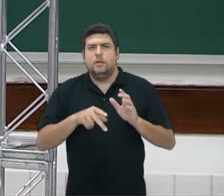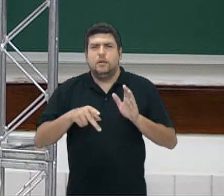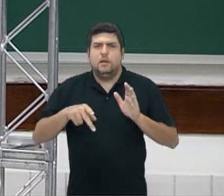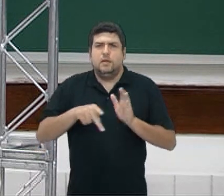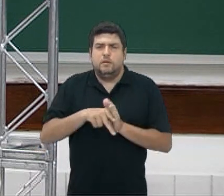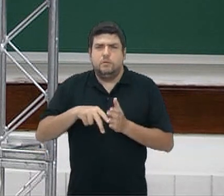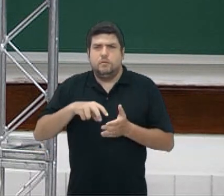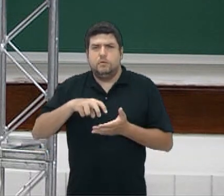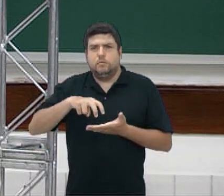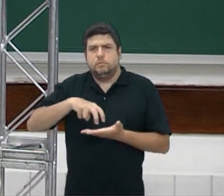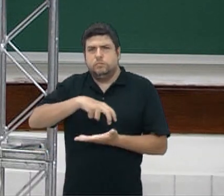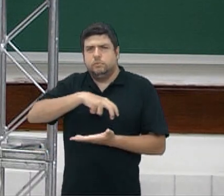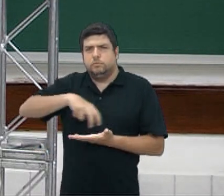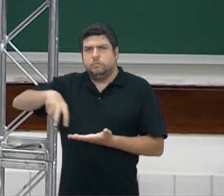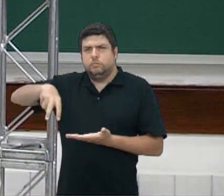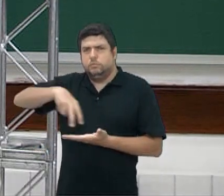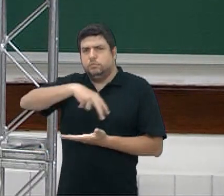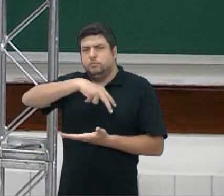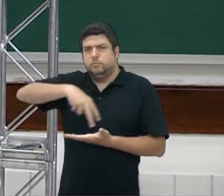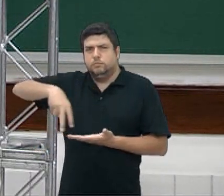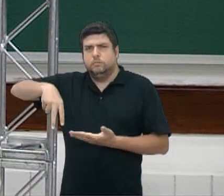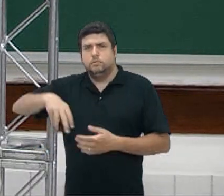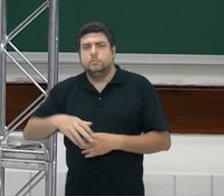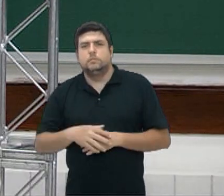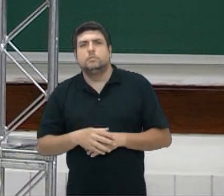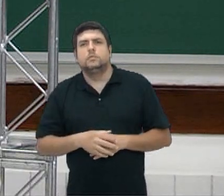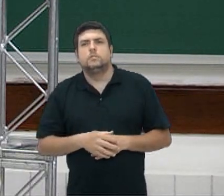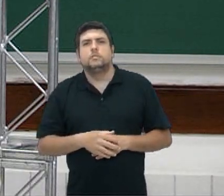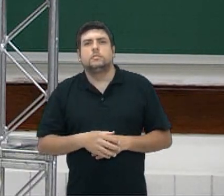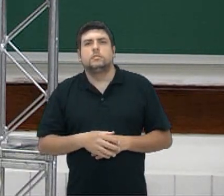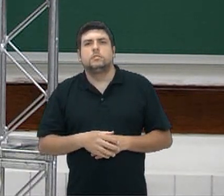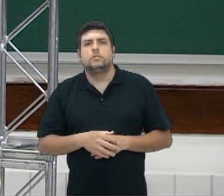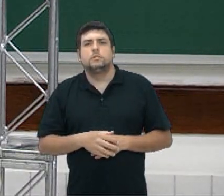certo? Veja o seguinte: